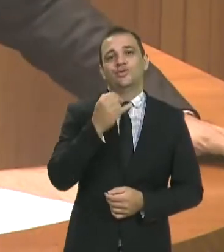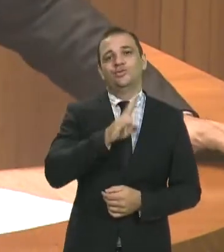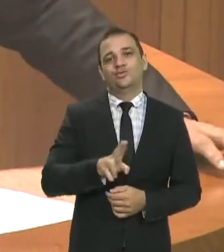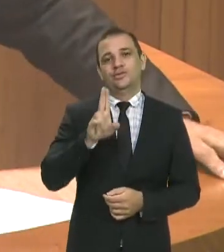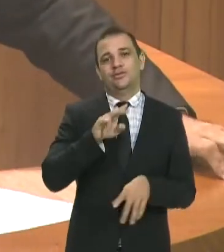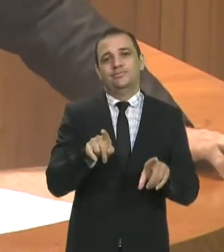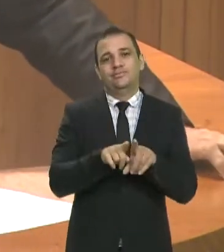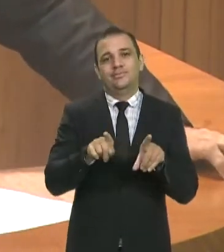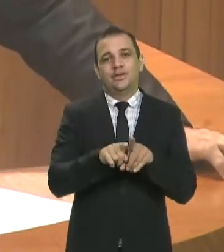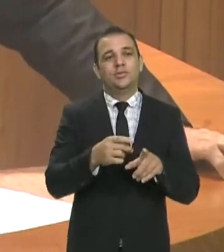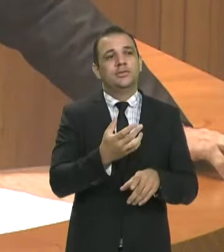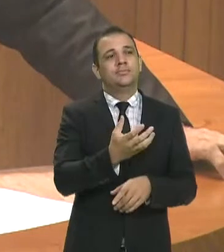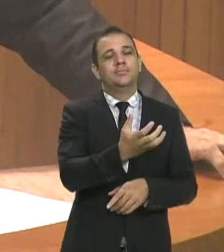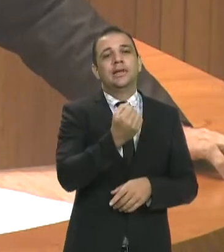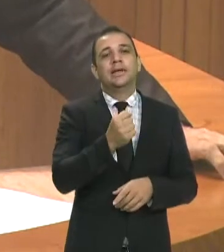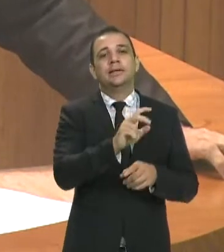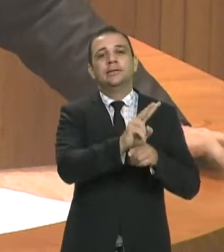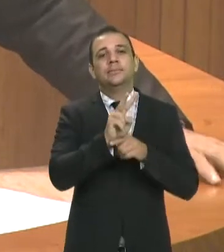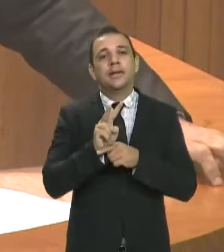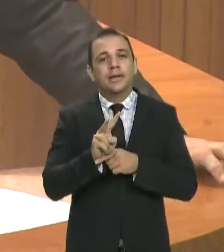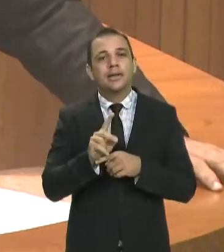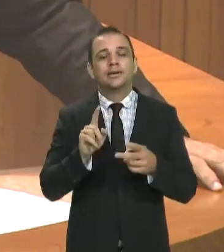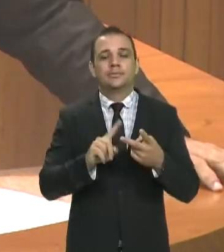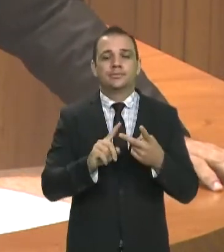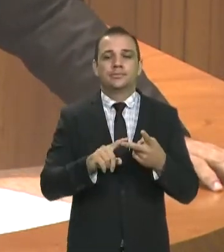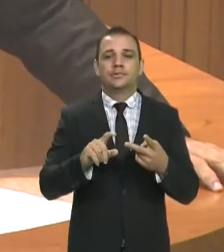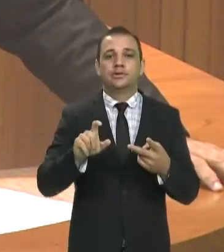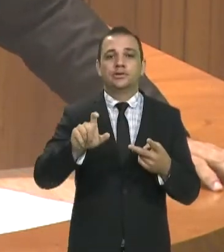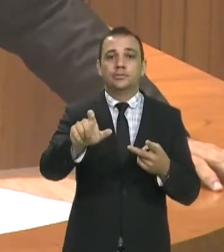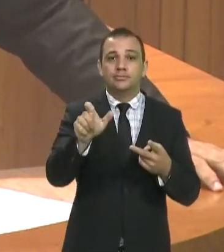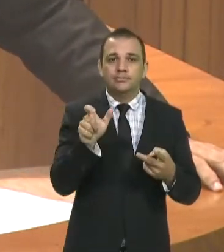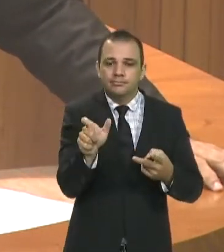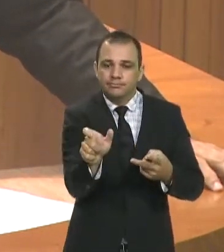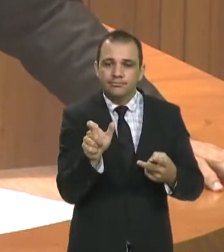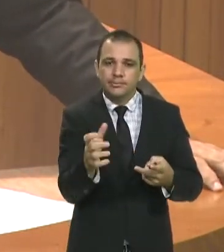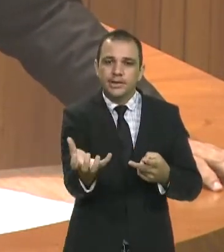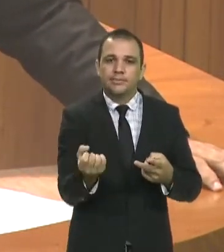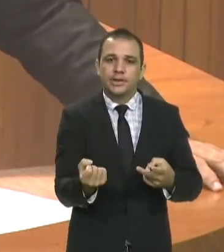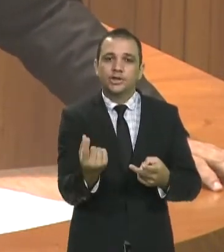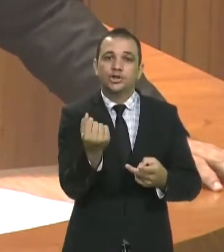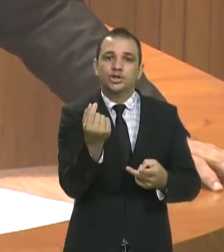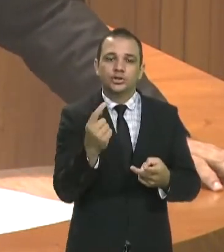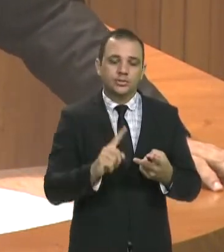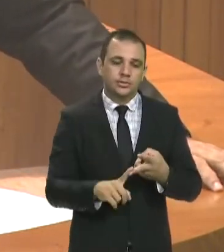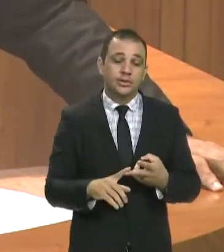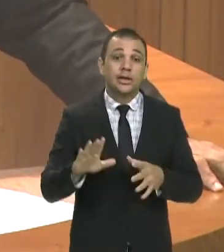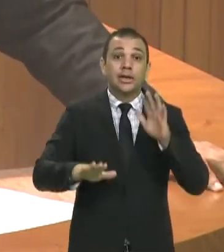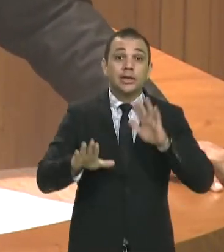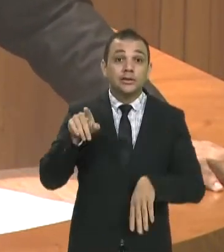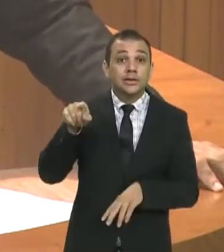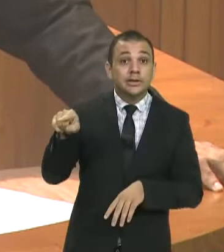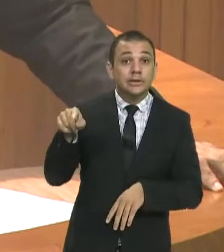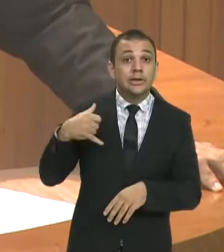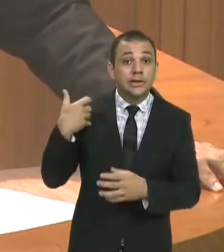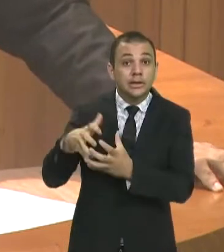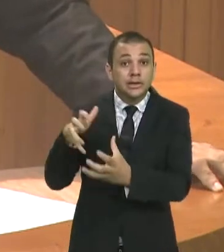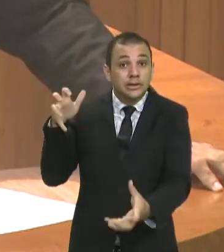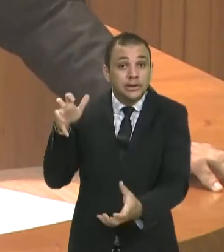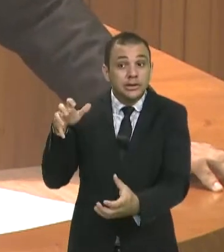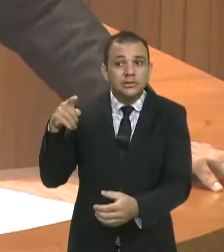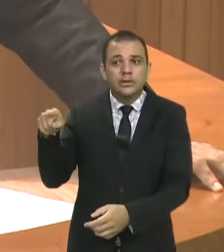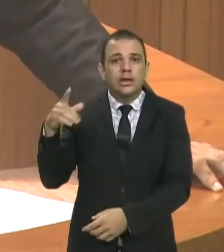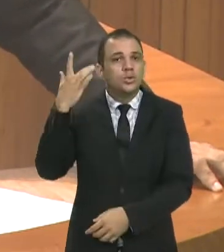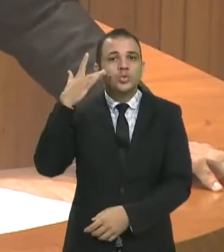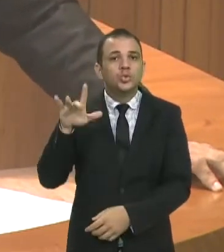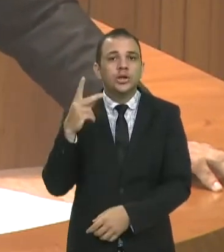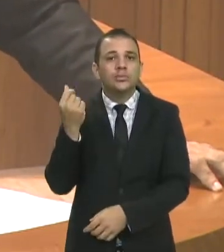empréstimos, sacando dinheiro na boca do caixa, e muitas das vezes o idoso não tem nenhum contato, muitas das vezes o idoso não